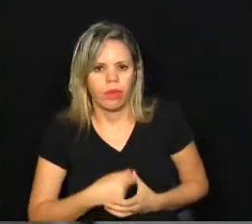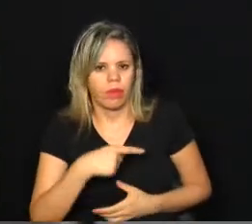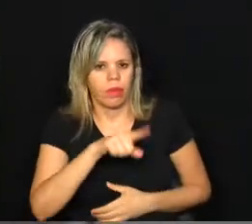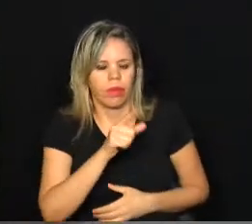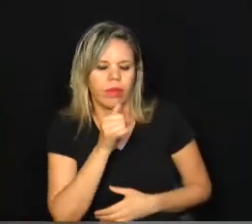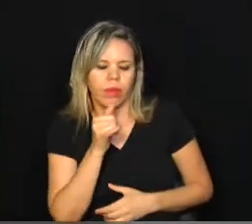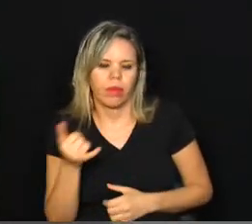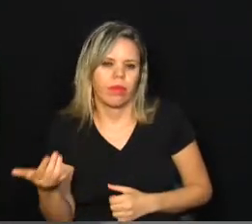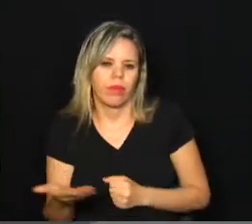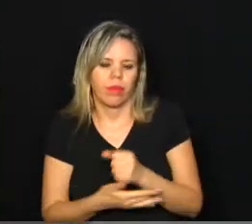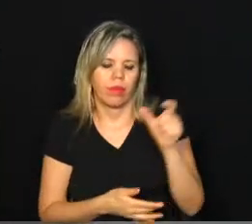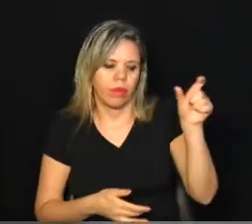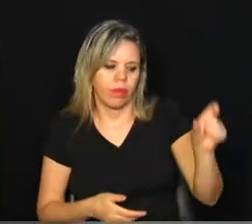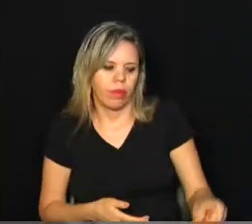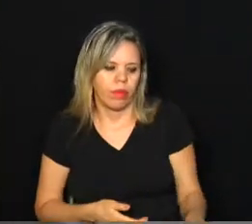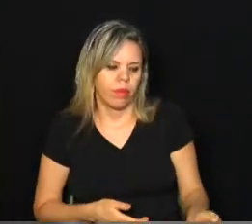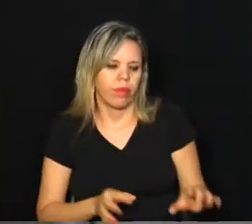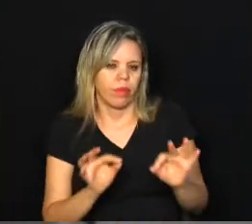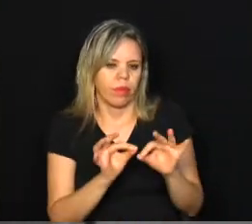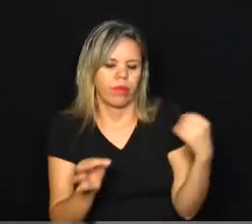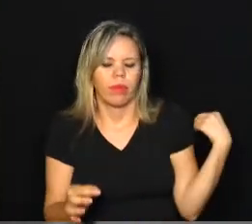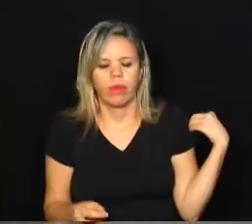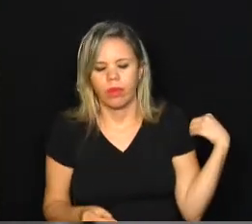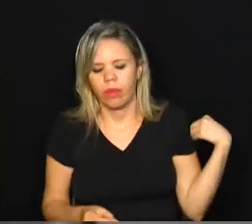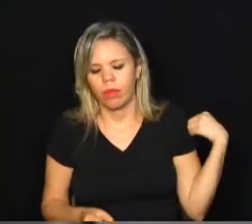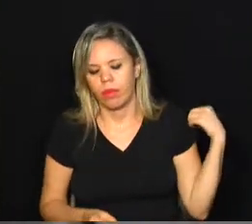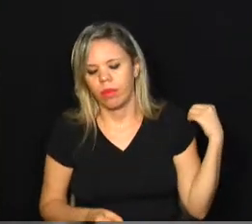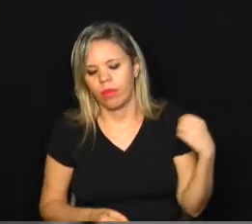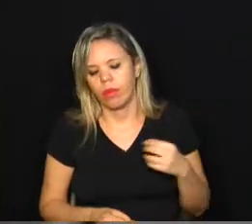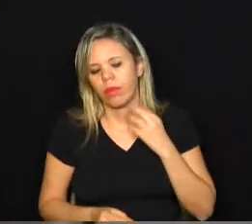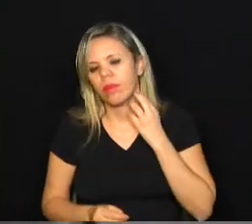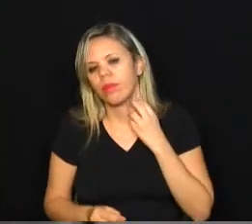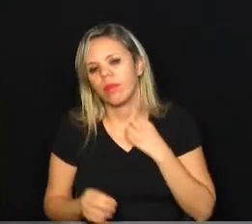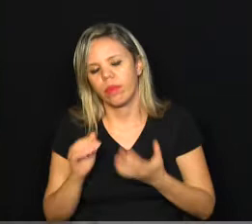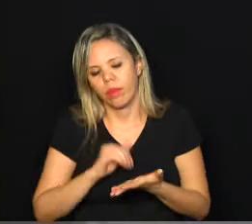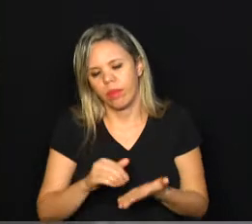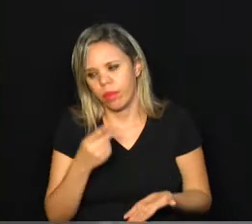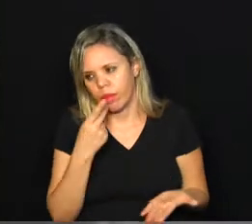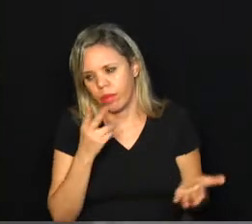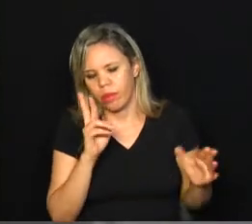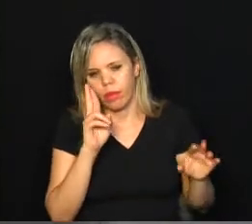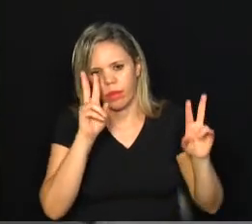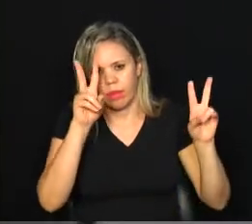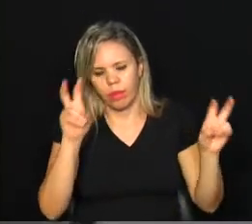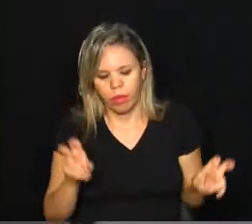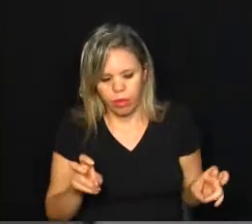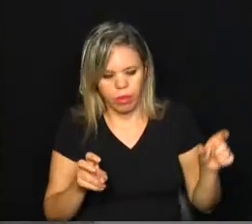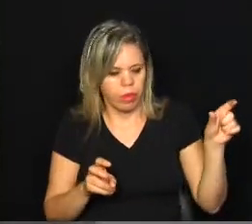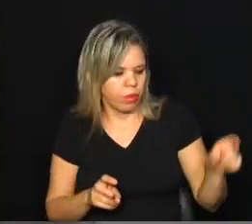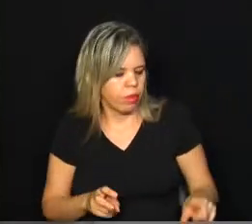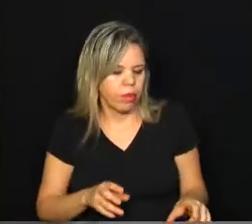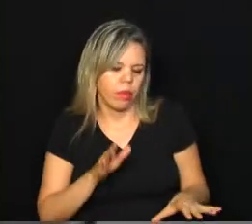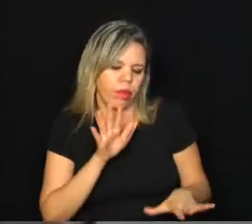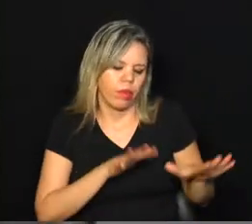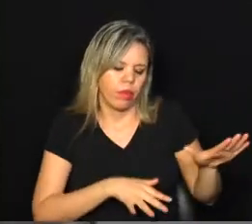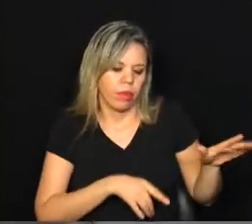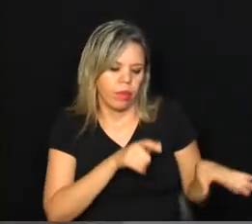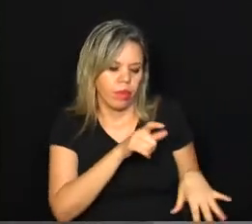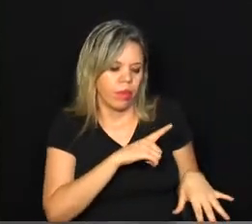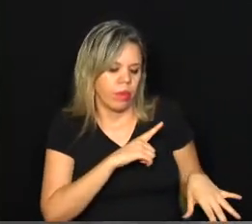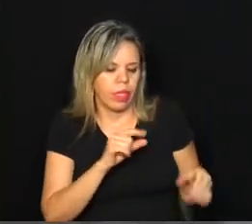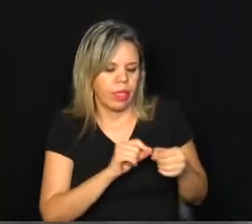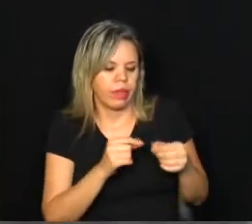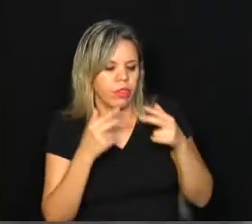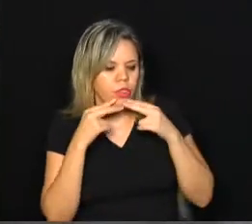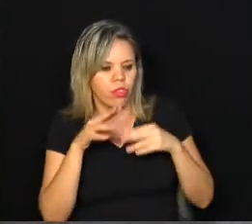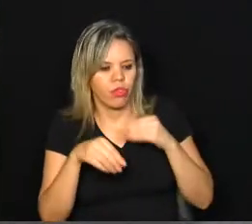desde aquela pessoa da ponta, que a Adriana, a secretária, estava referindo, aquele da ponta que às vezes ele tem que fazer a